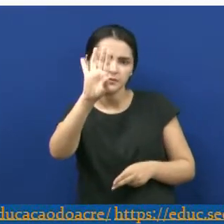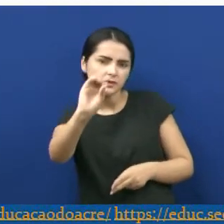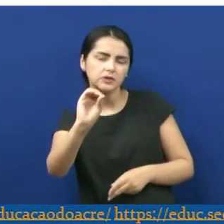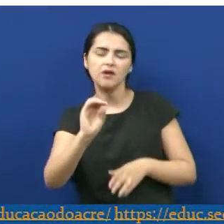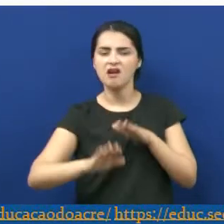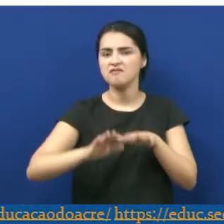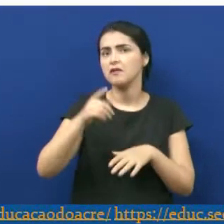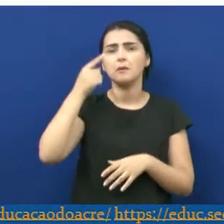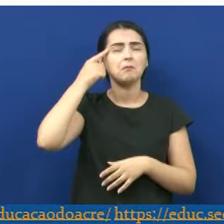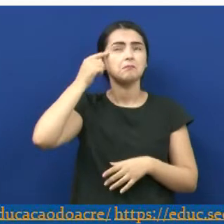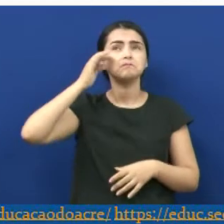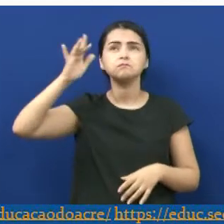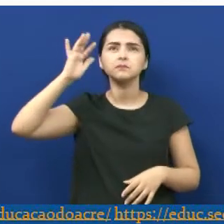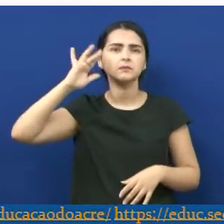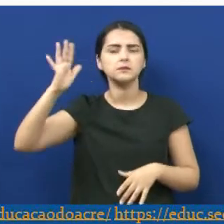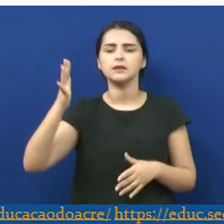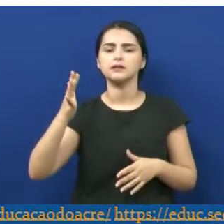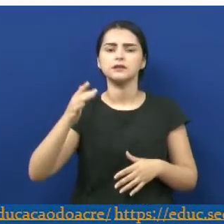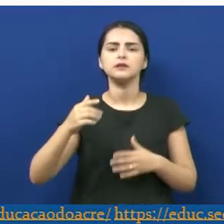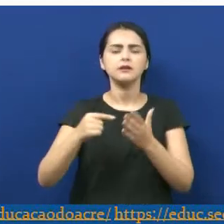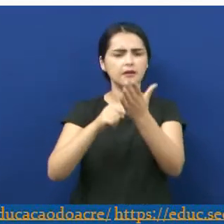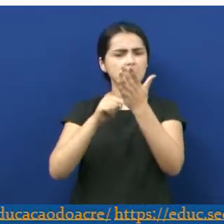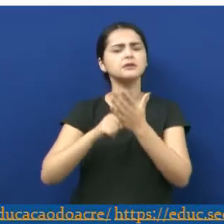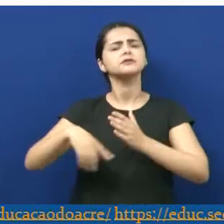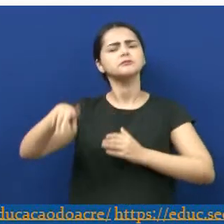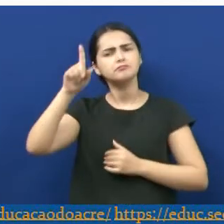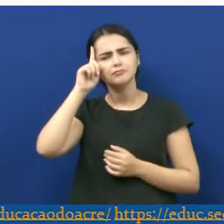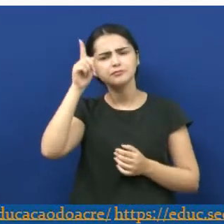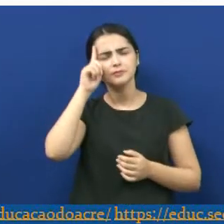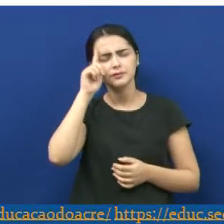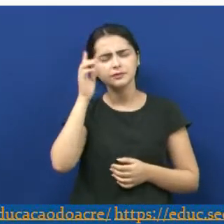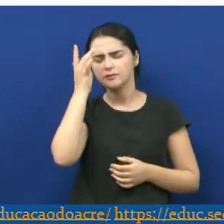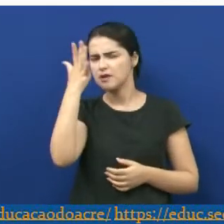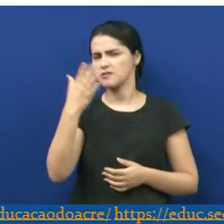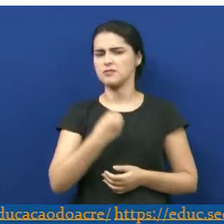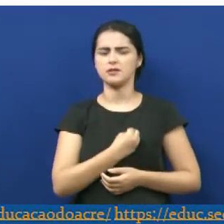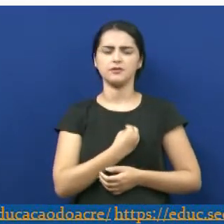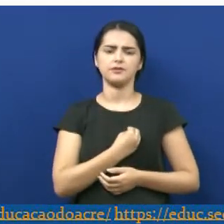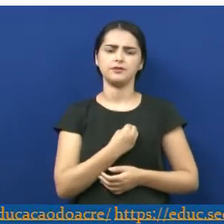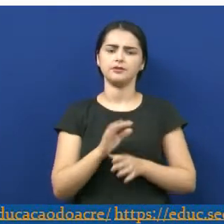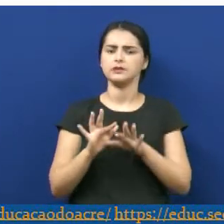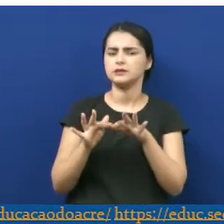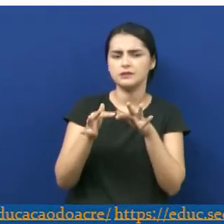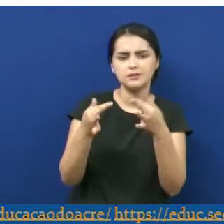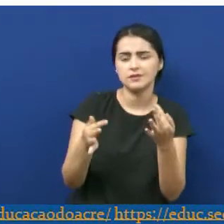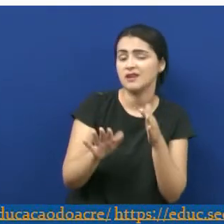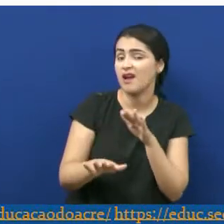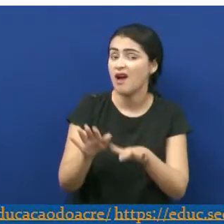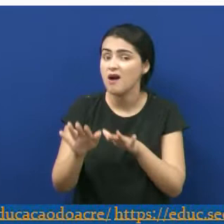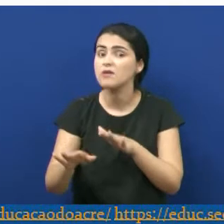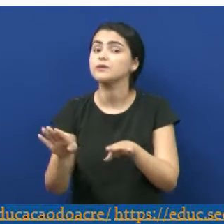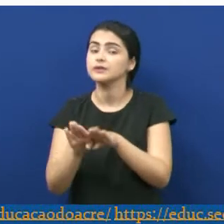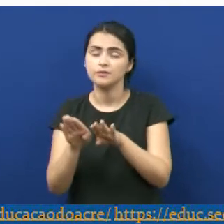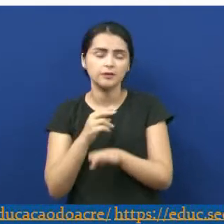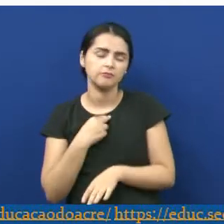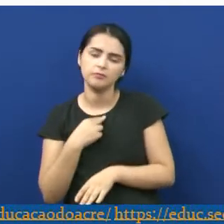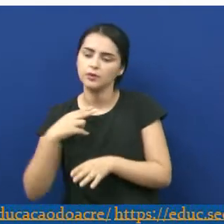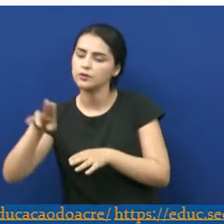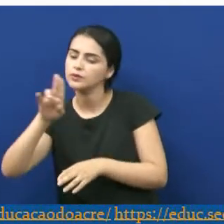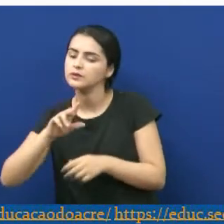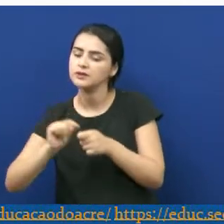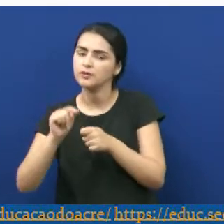soluções elas se apresentam tão facilmente manipuláveis e algumas que não podem ser manipuladas porque trazem perigo para a nossa